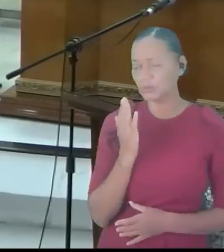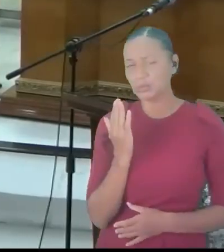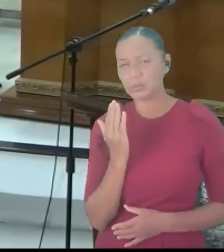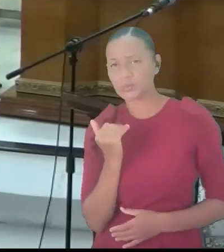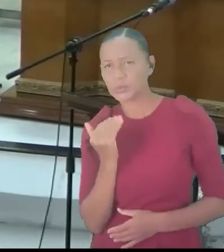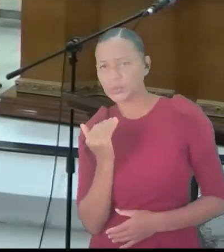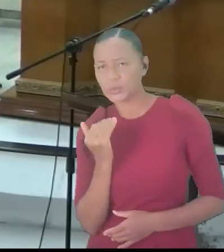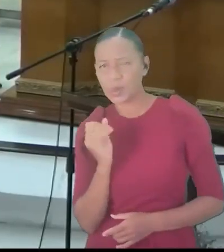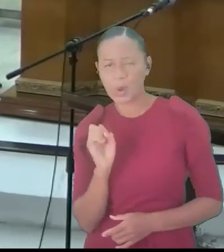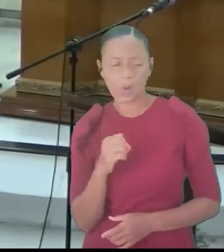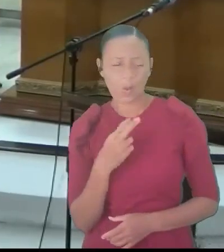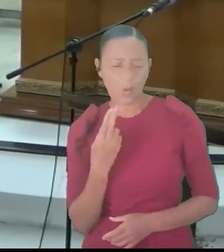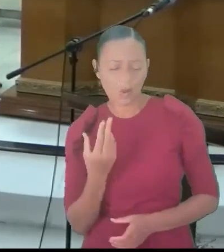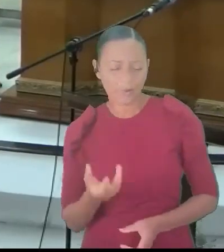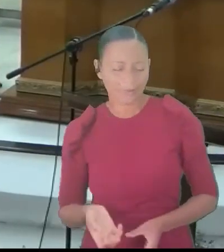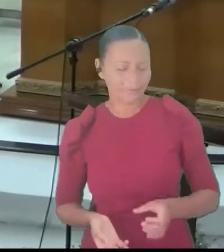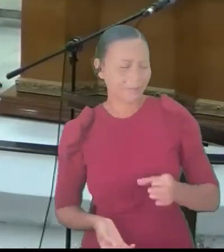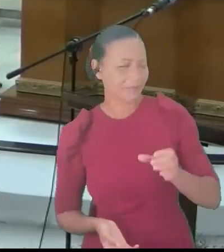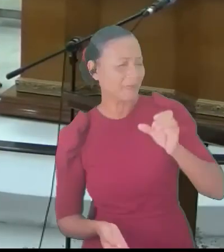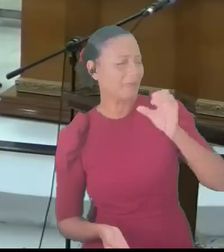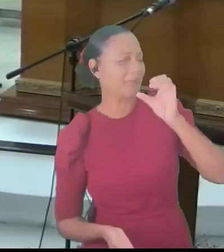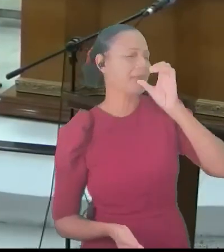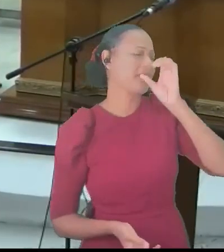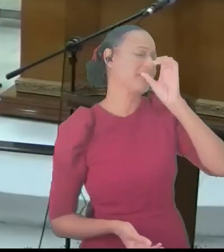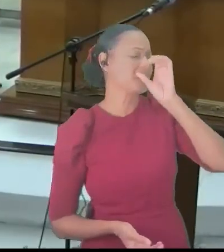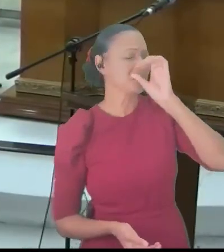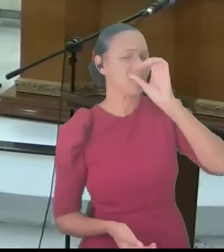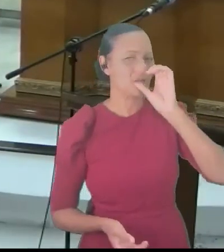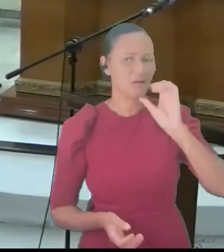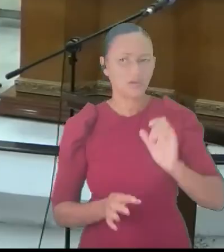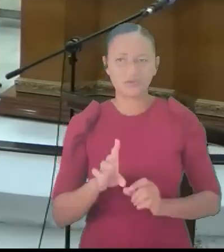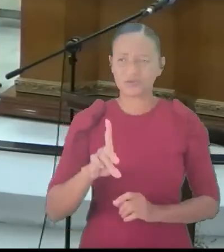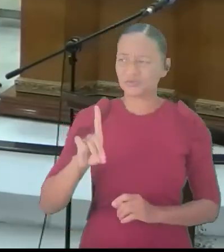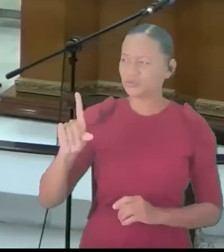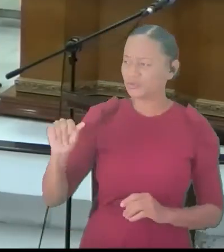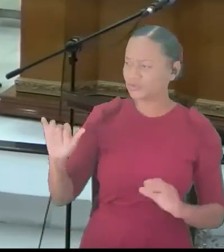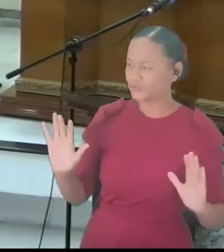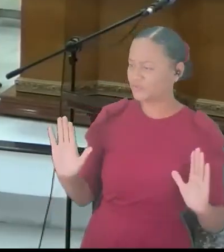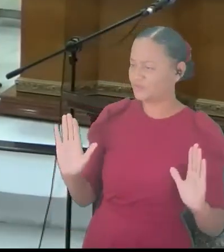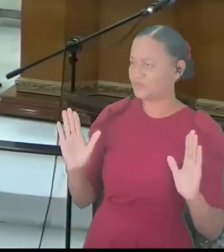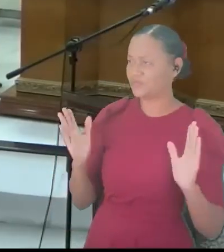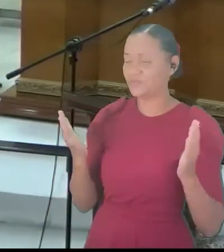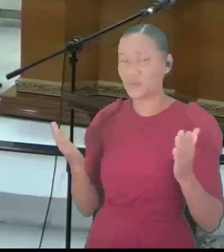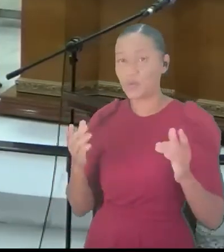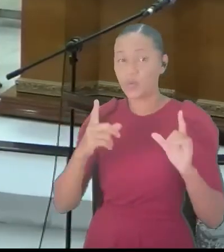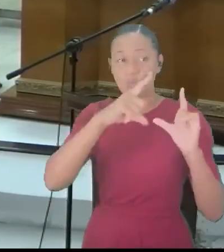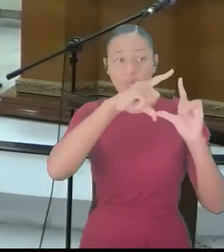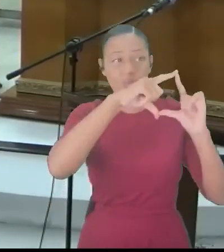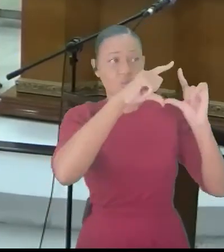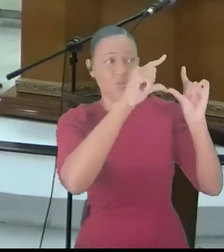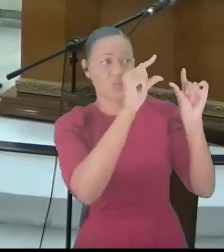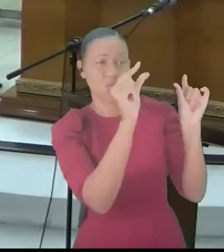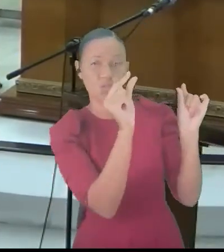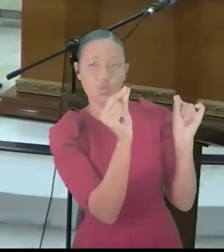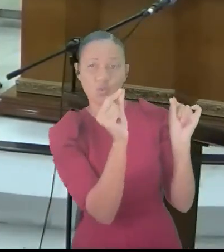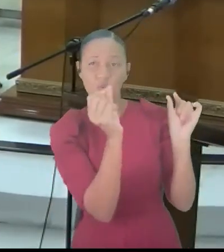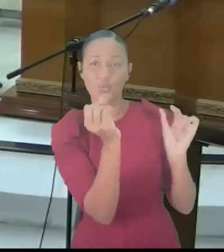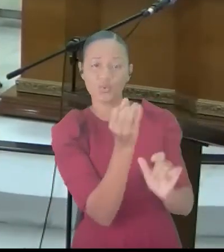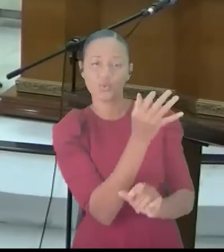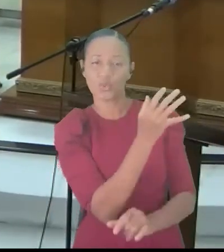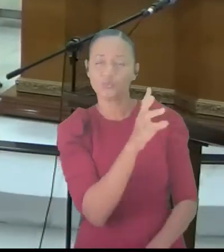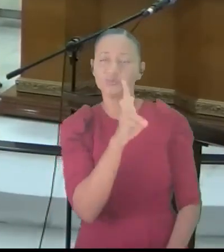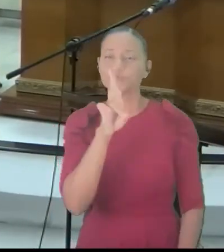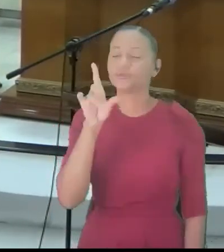pelo beber, ou por causa dos dias de festa, ou da lua nova, ou dos